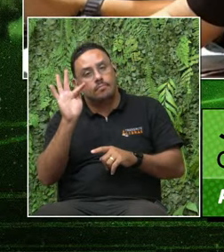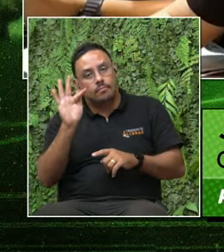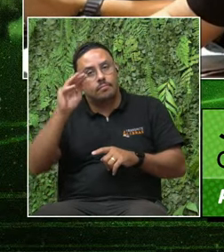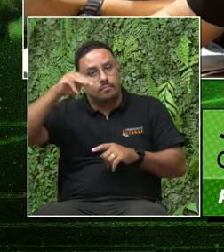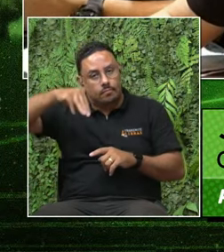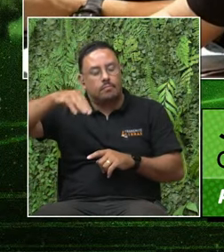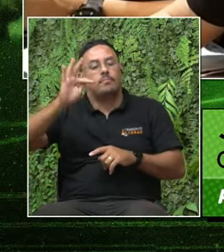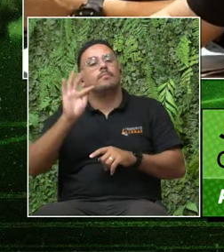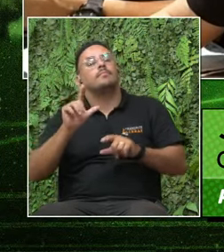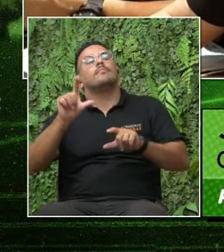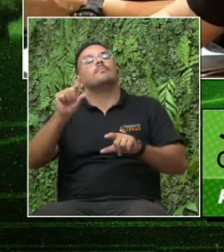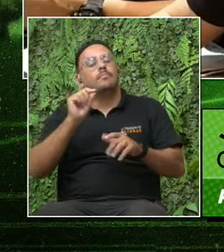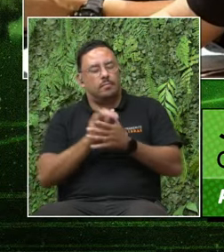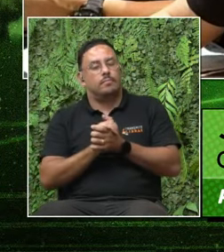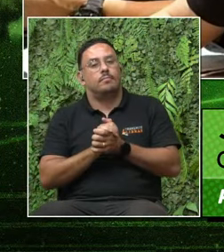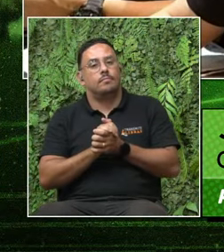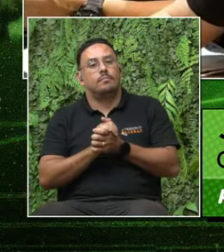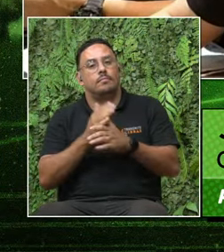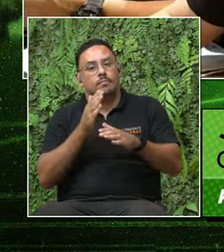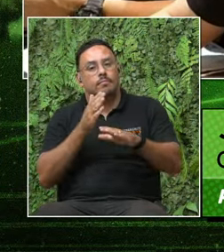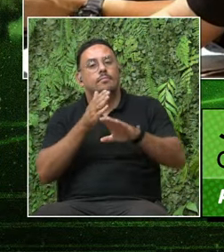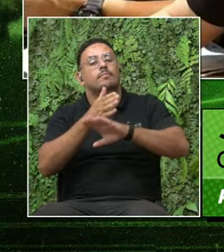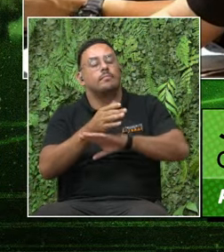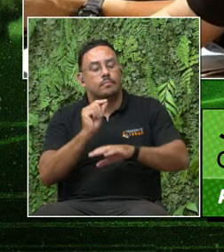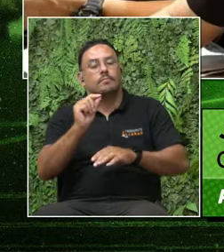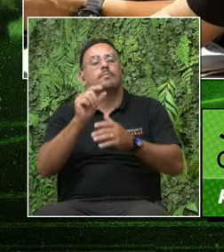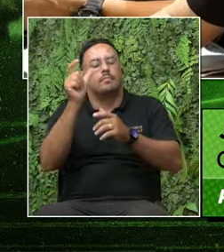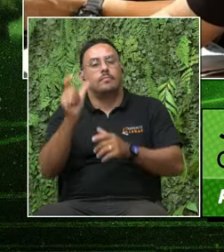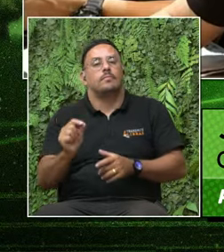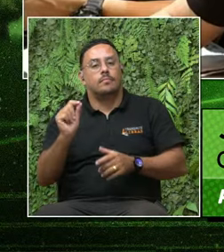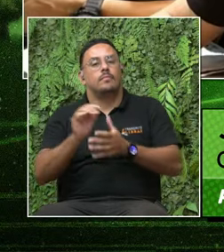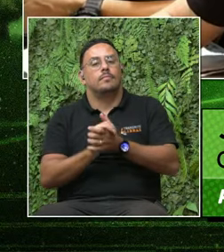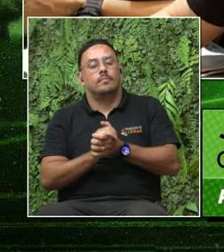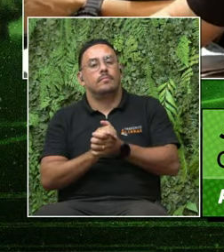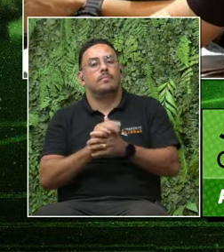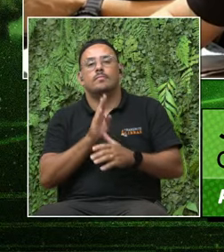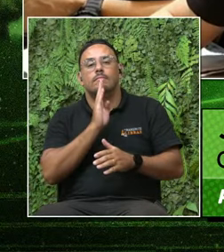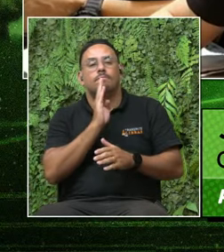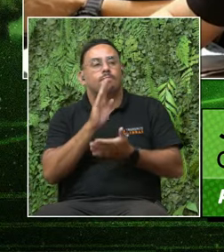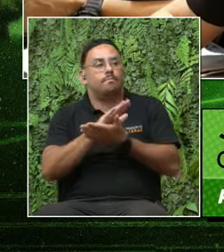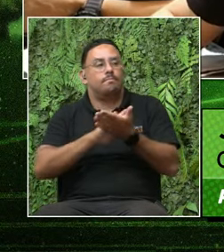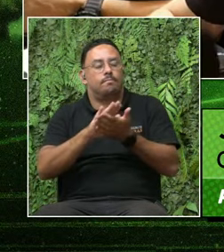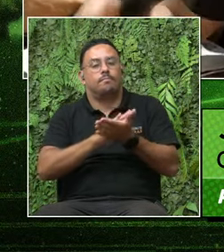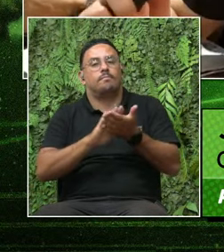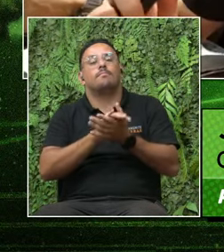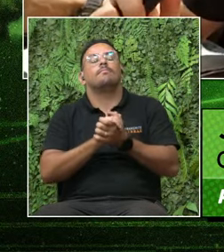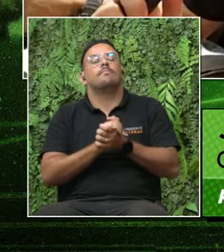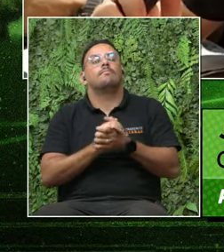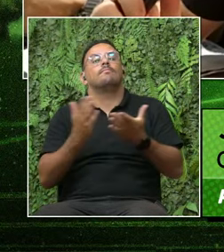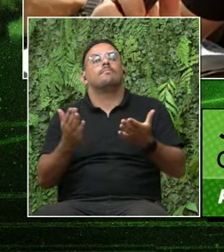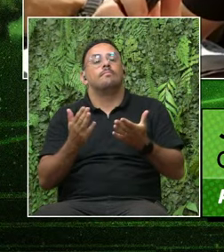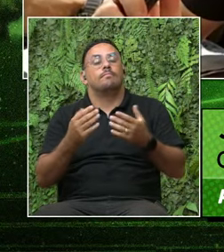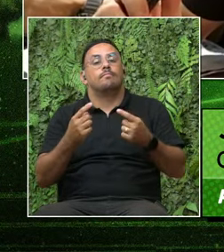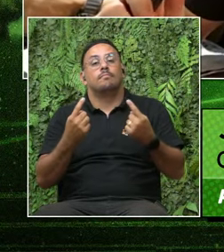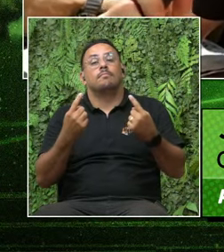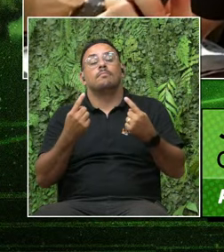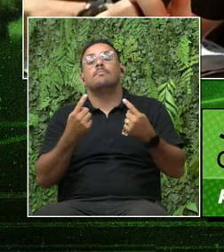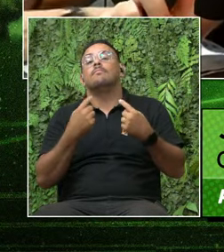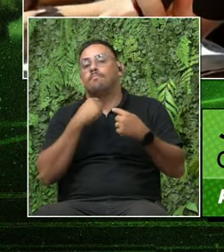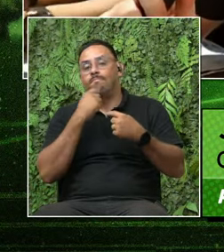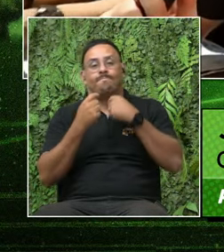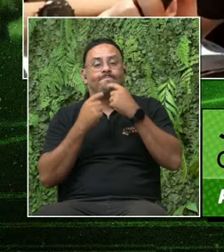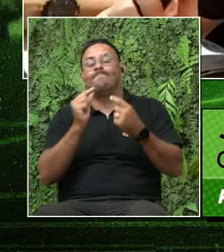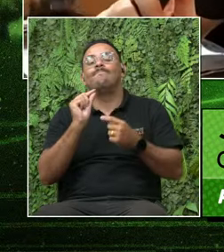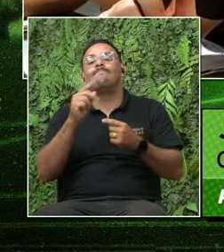conseguiu tomar essa decisão passando por cima de quem não manja nada né mas não duvide da